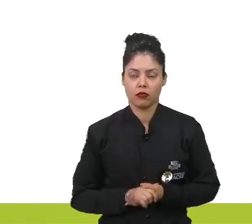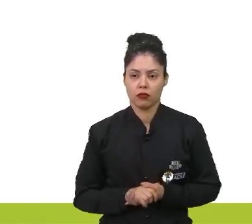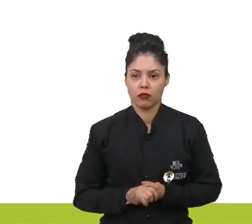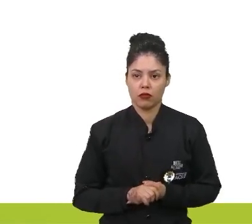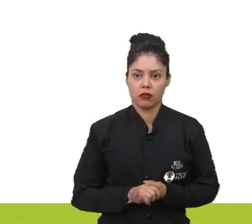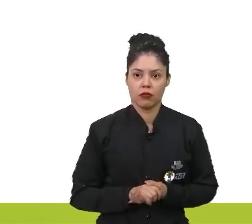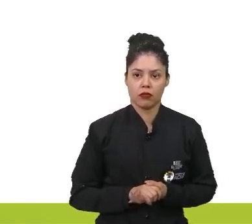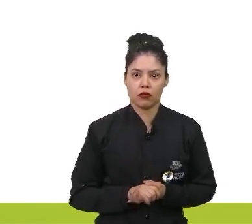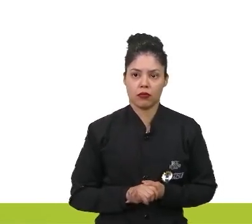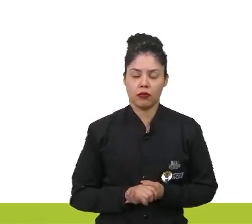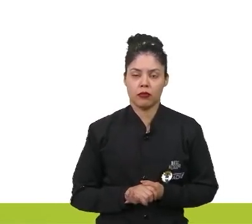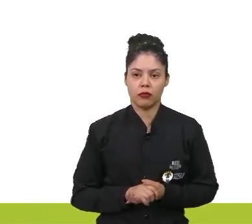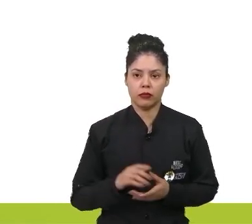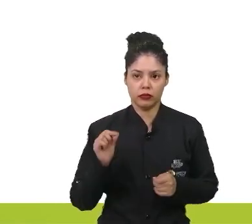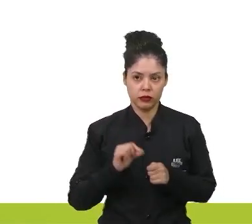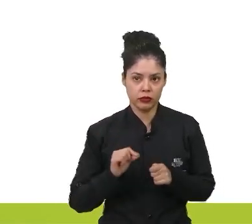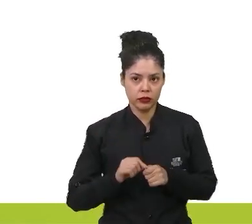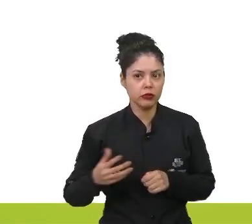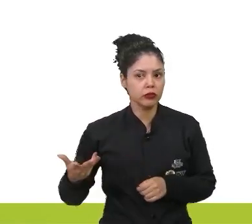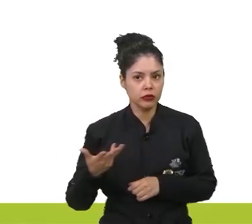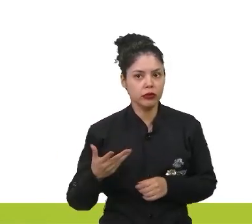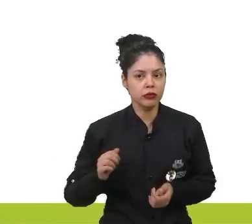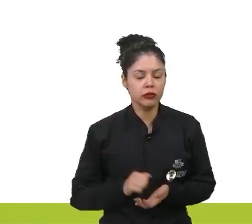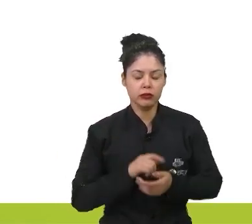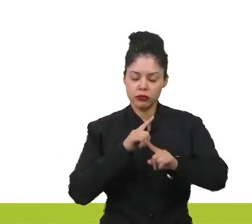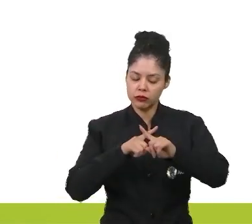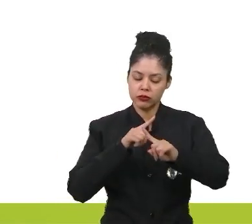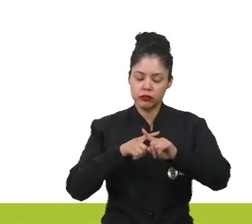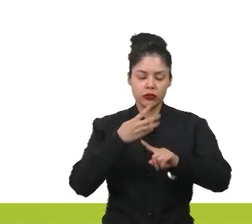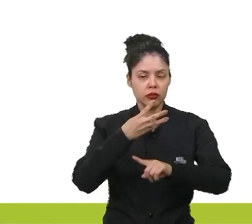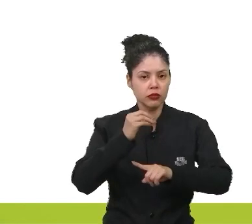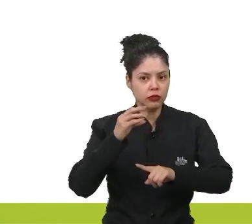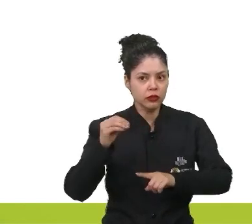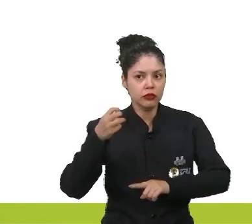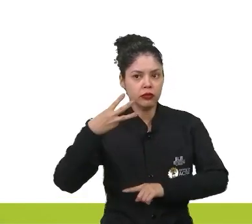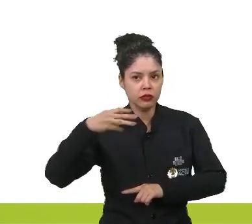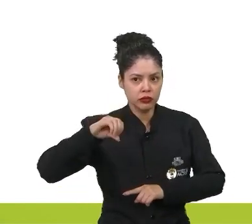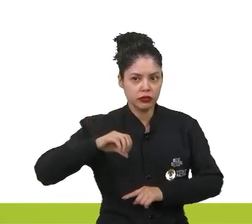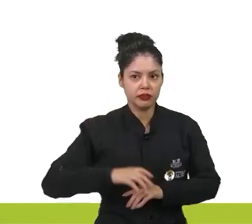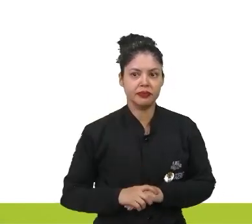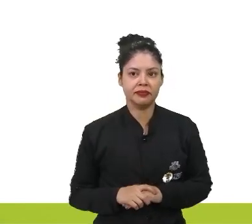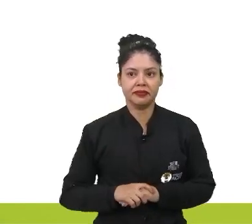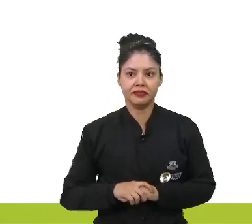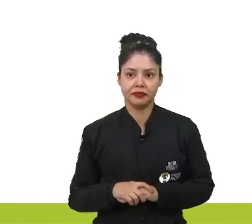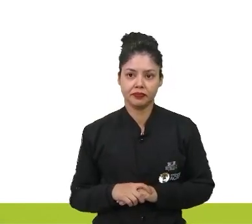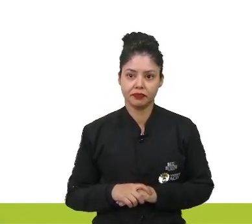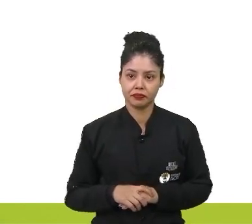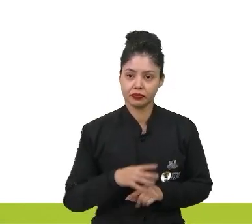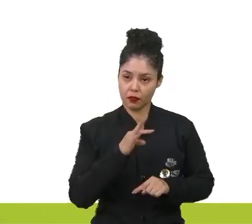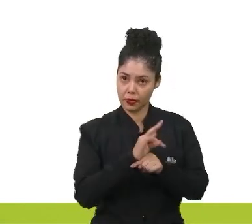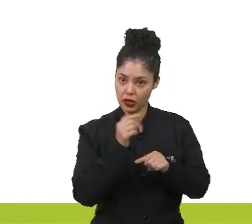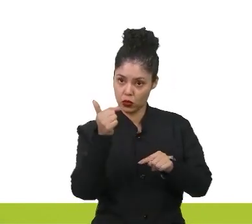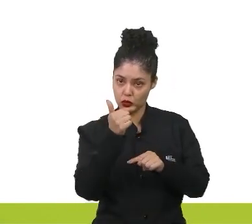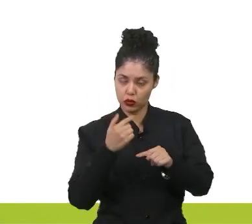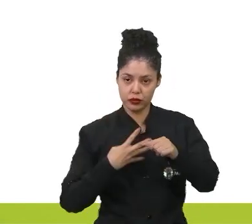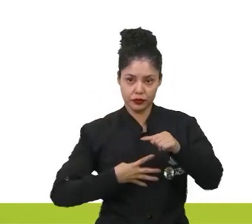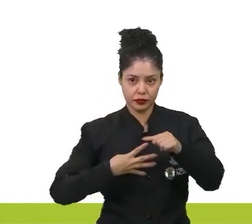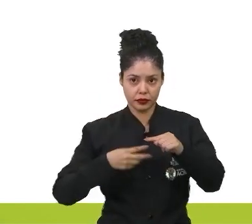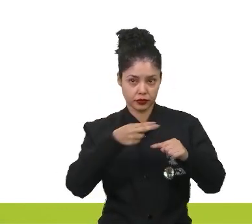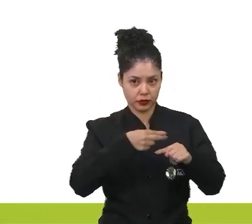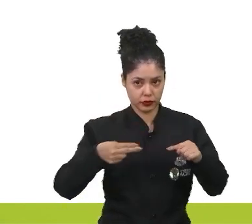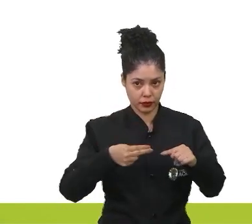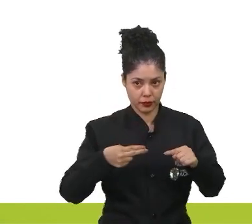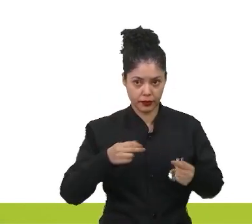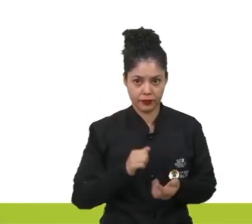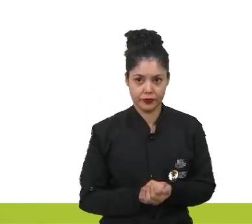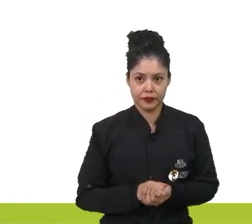39. Faz uma continha básica aqui, matemática básica, né? E você vai ter T ao quadrado sobre 4 igual